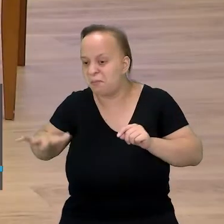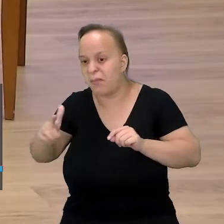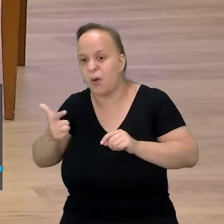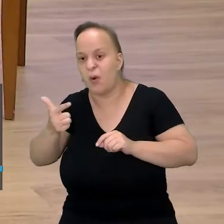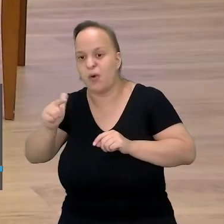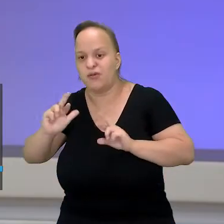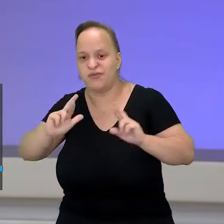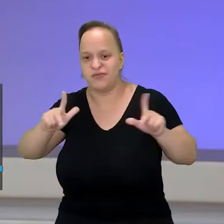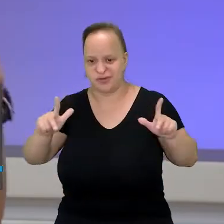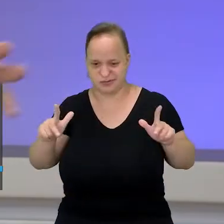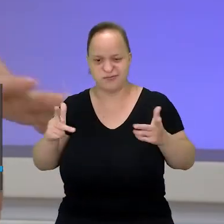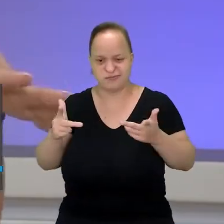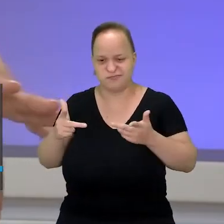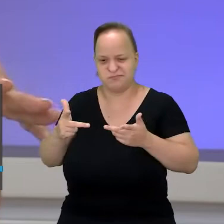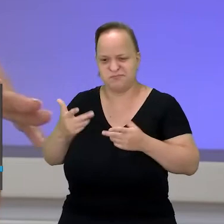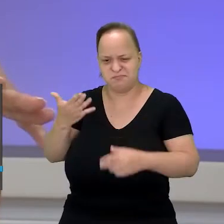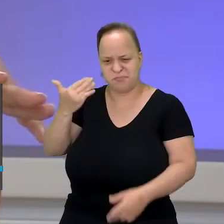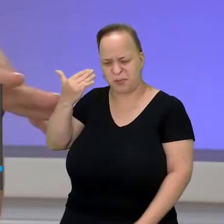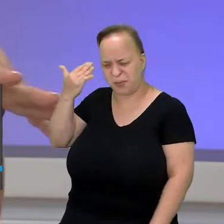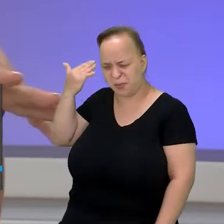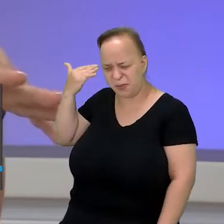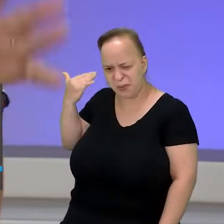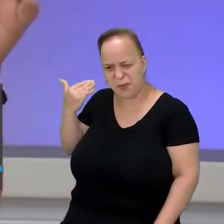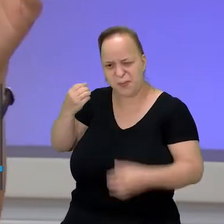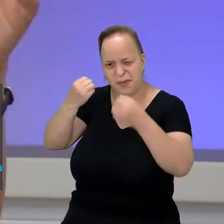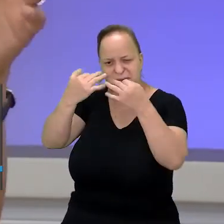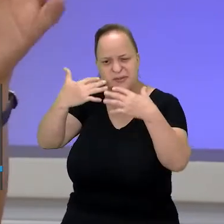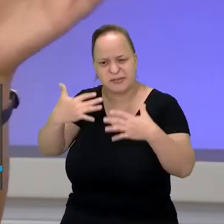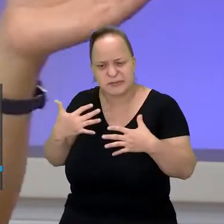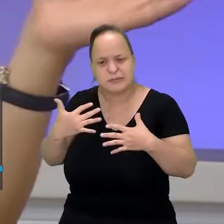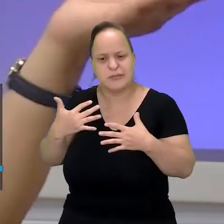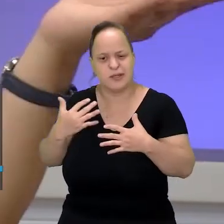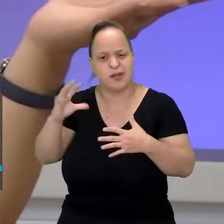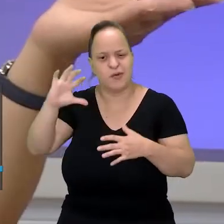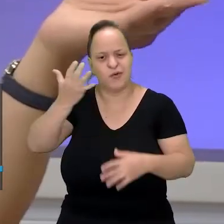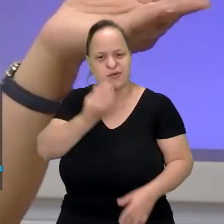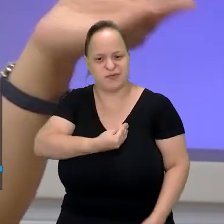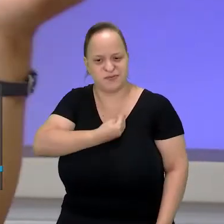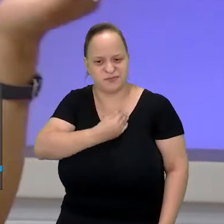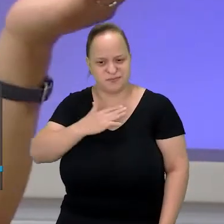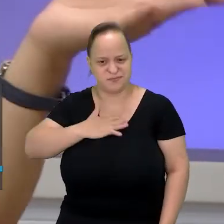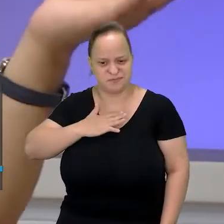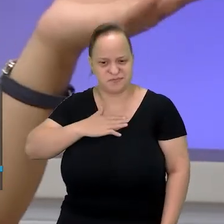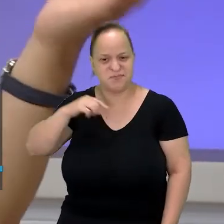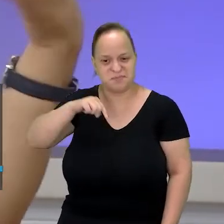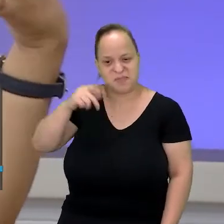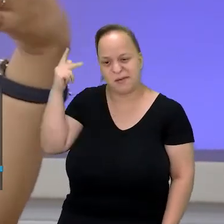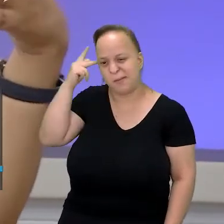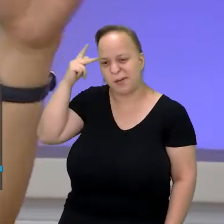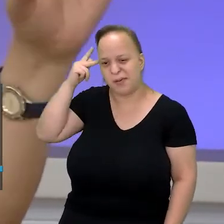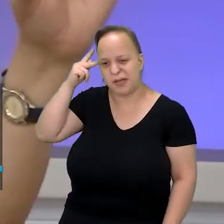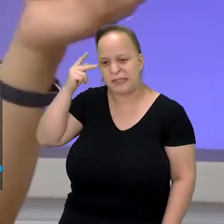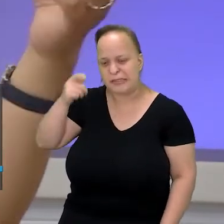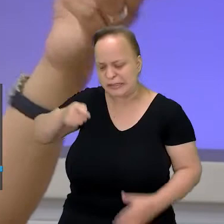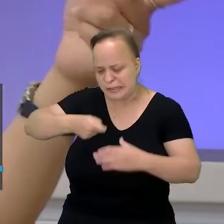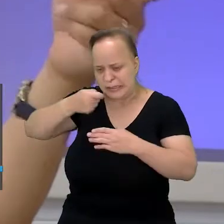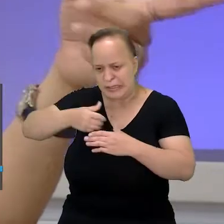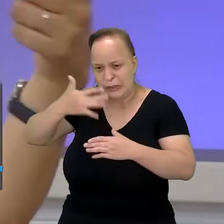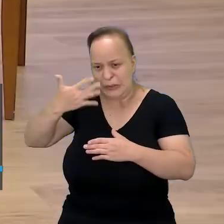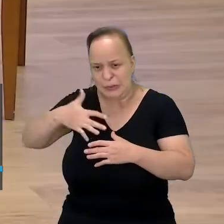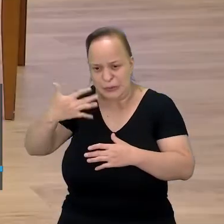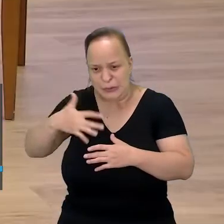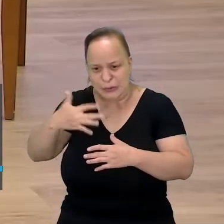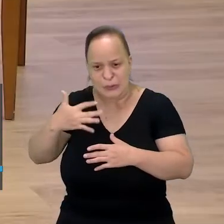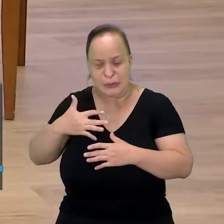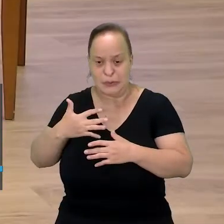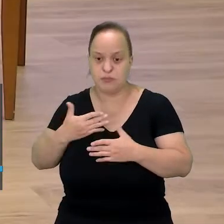contar uma coisa que aconteceu comigo alguns anos atrás, né? Foi engraçado. Você falou que a paulista não está muito acostumada a comer pimenta, mas a pimenta do